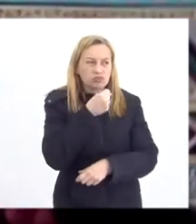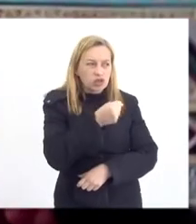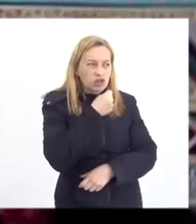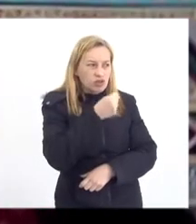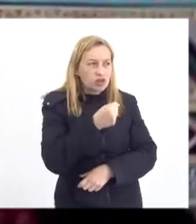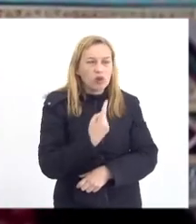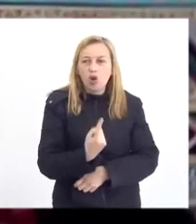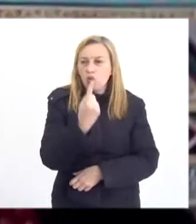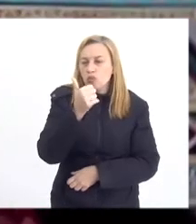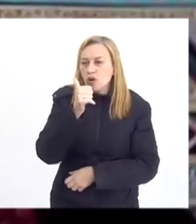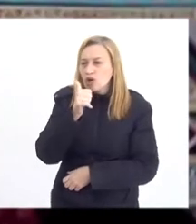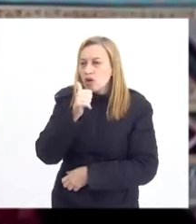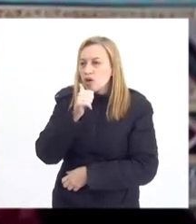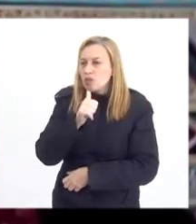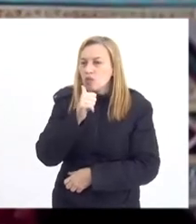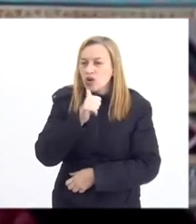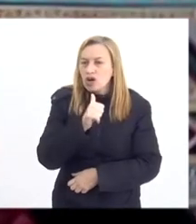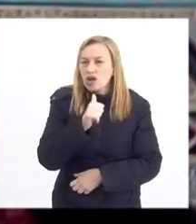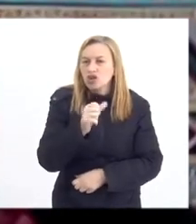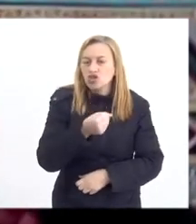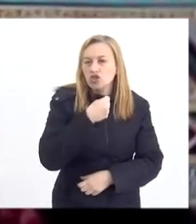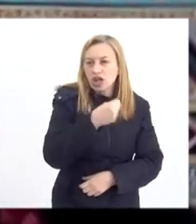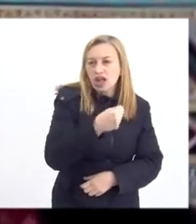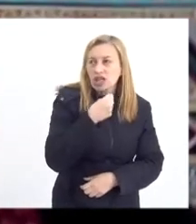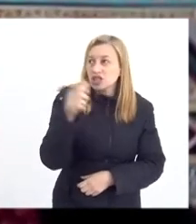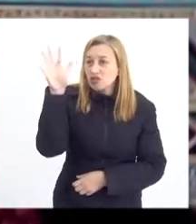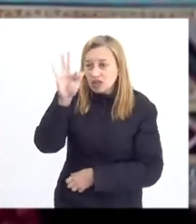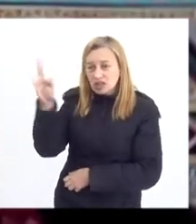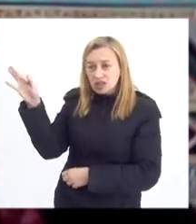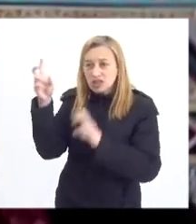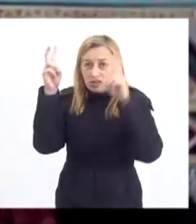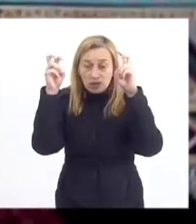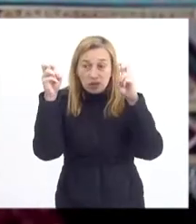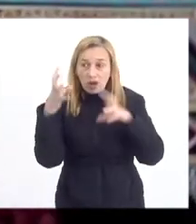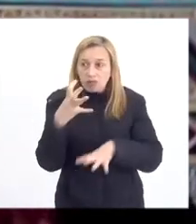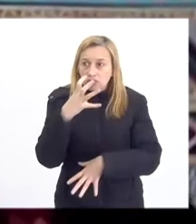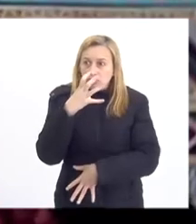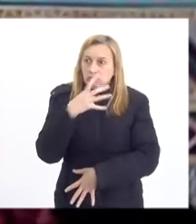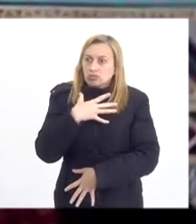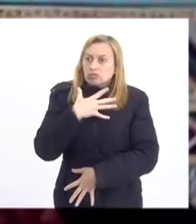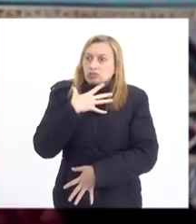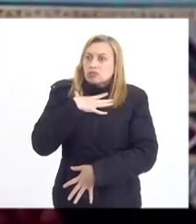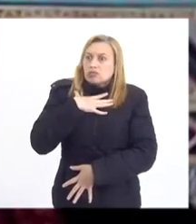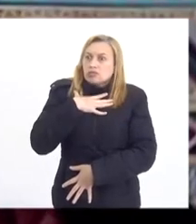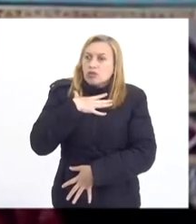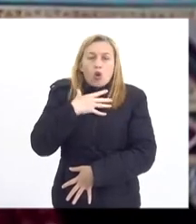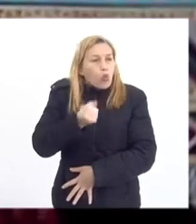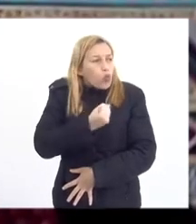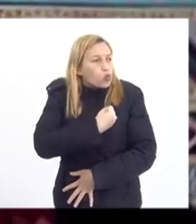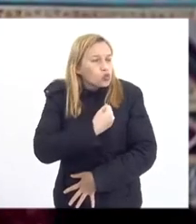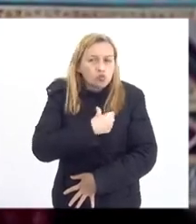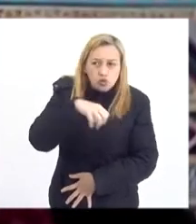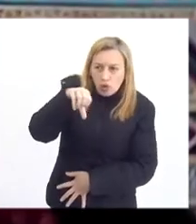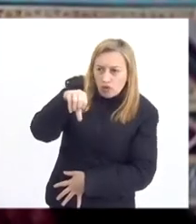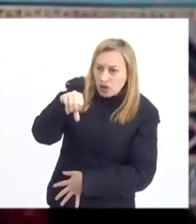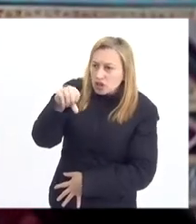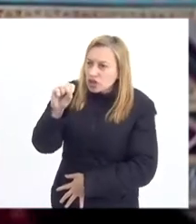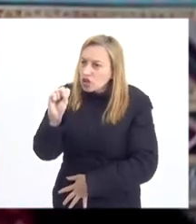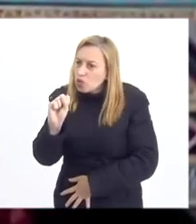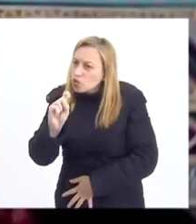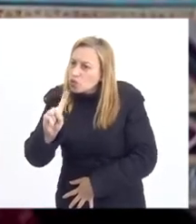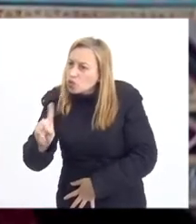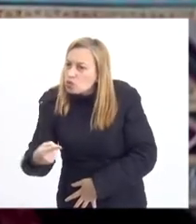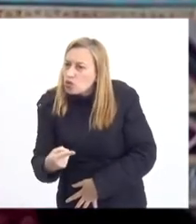uma jornalista francesa sobre esse tema e ela ficou alarmada com o número de 98 mil